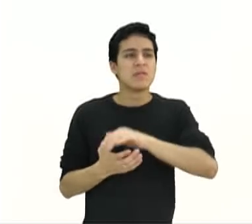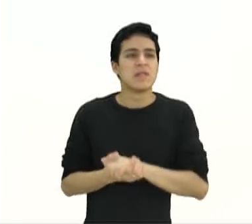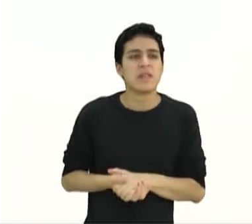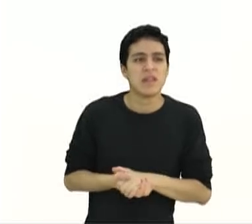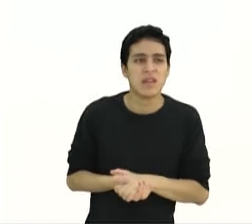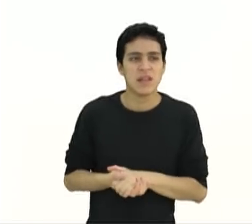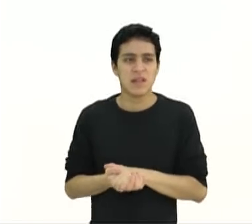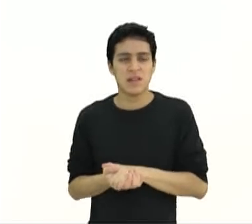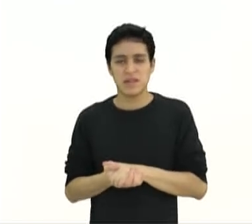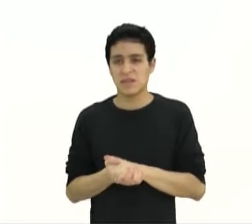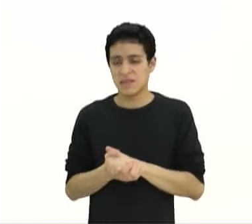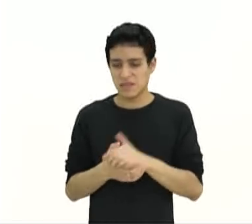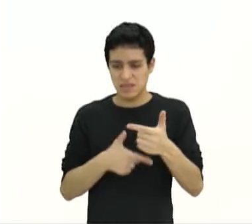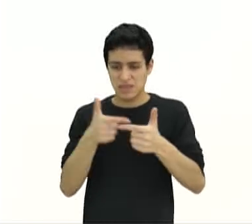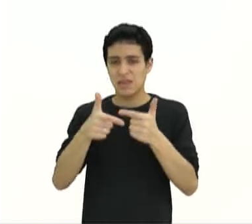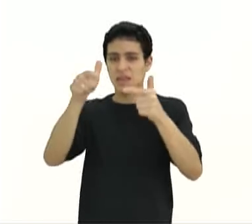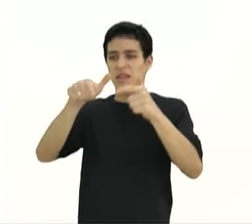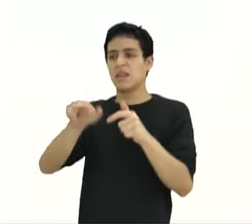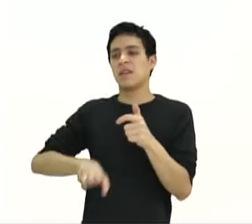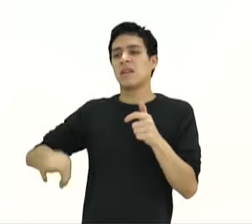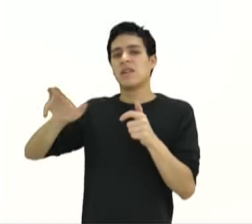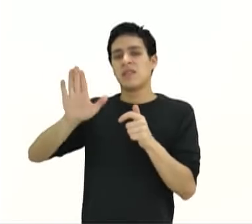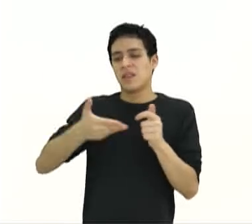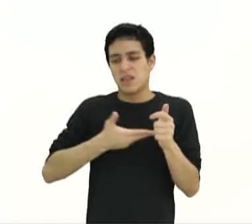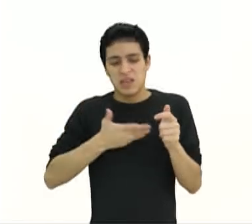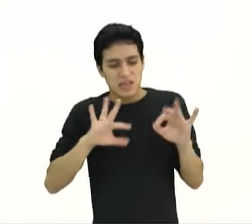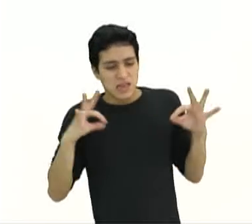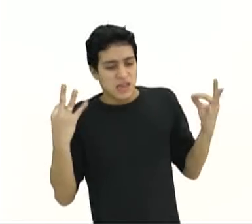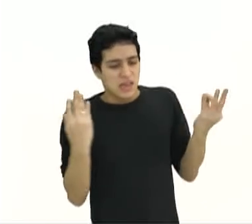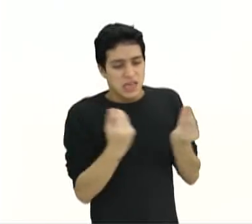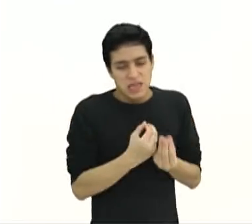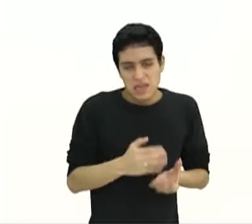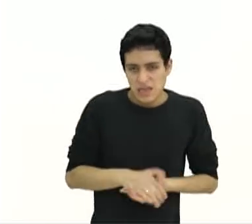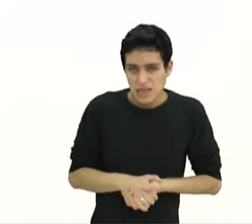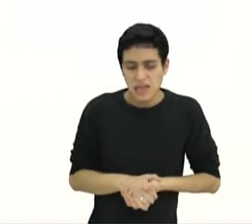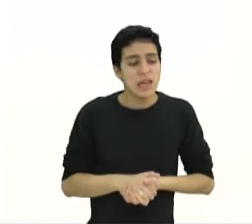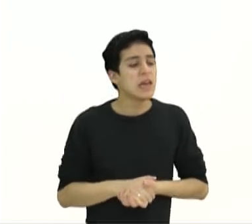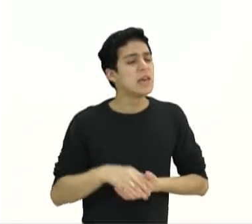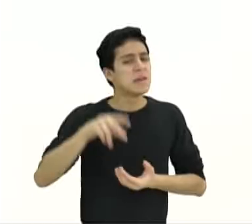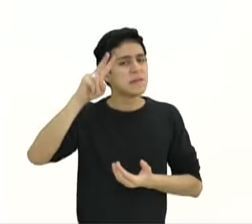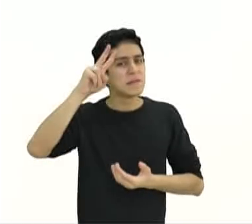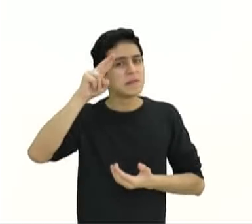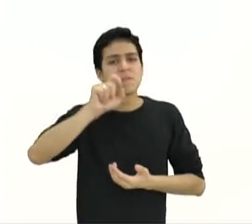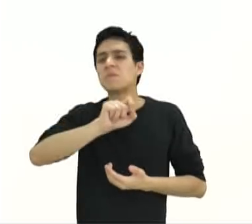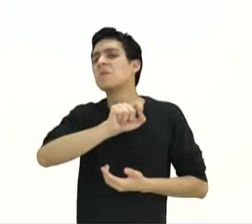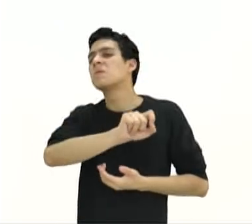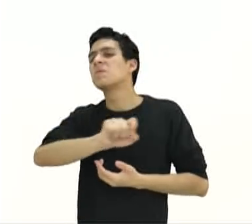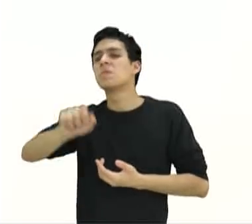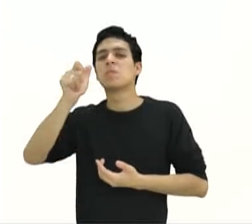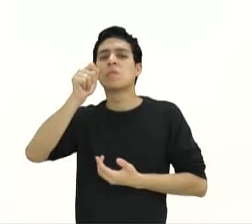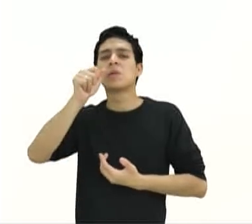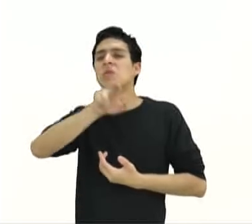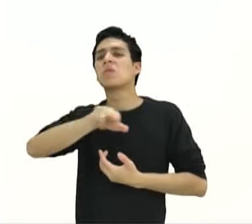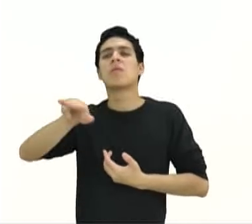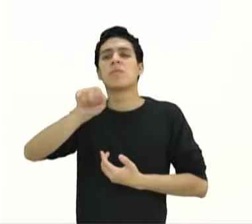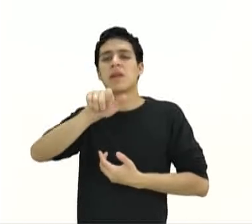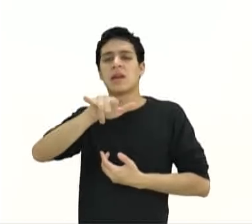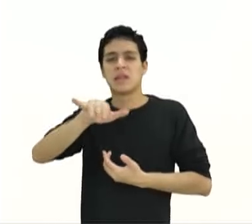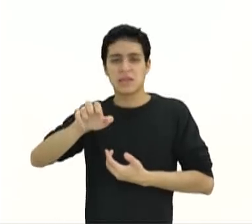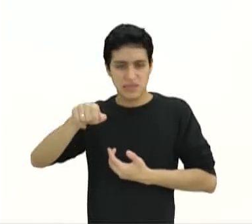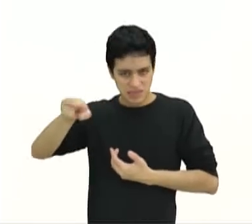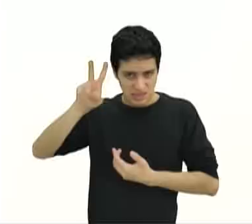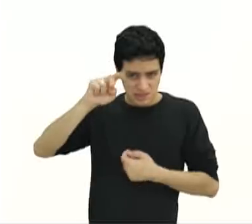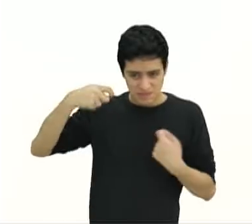na época, trabalhava em Oxford e já era amigo da família, a história de uma menina chamada Alice. A